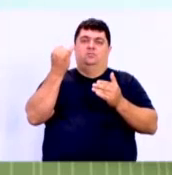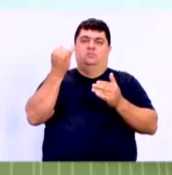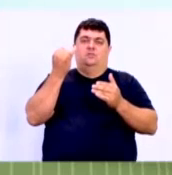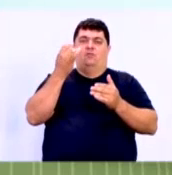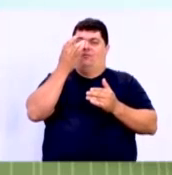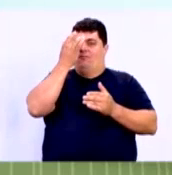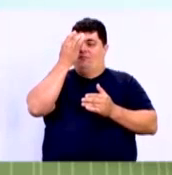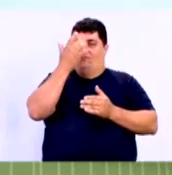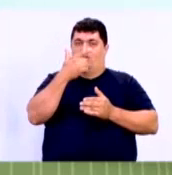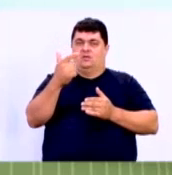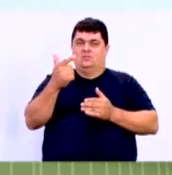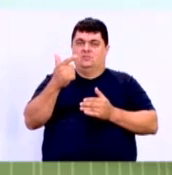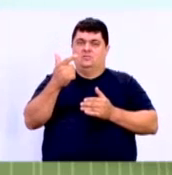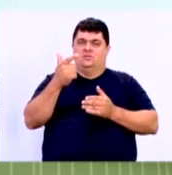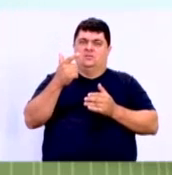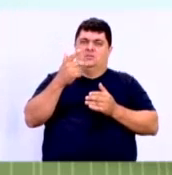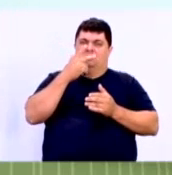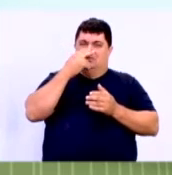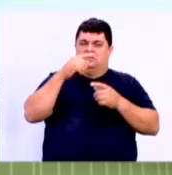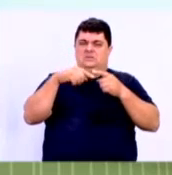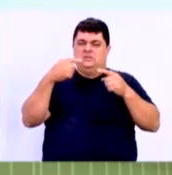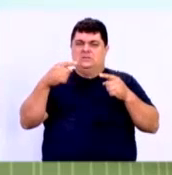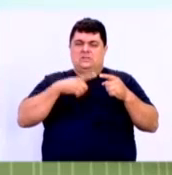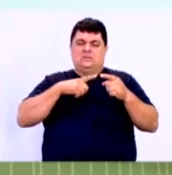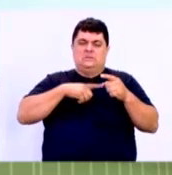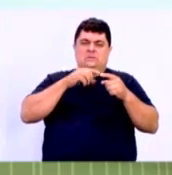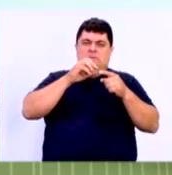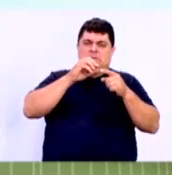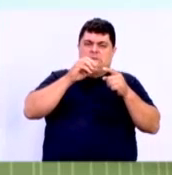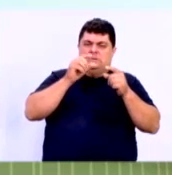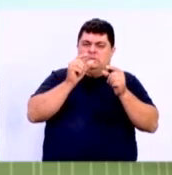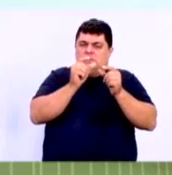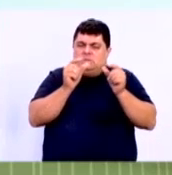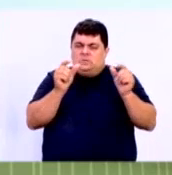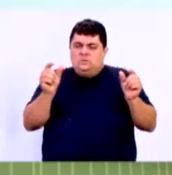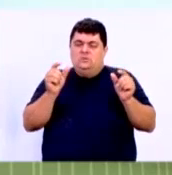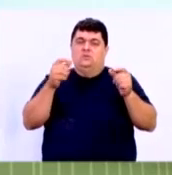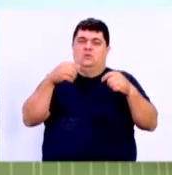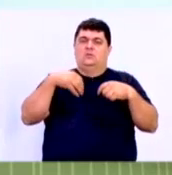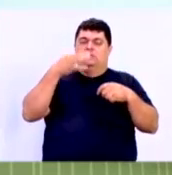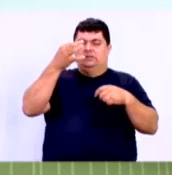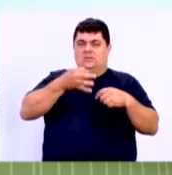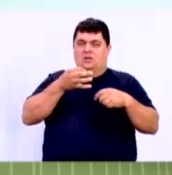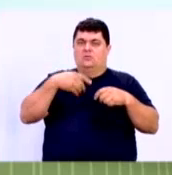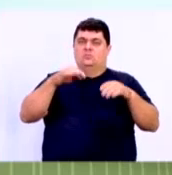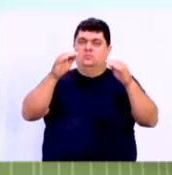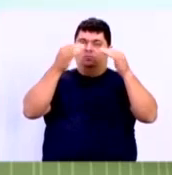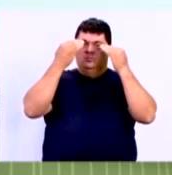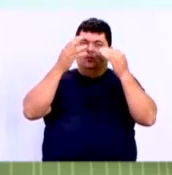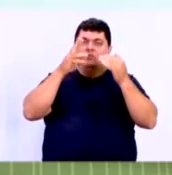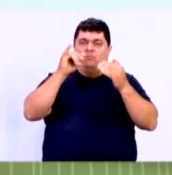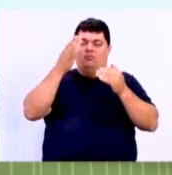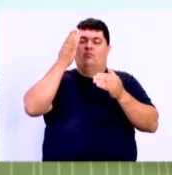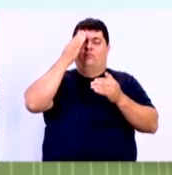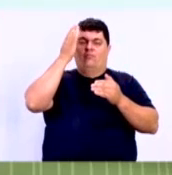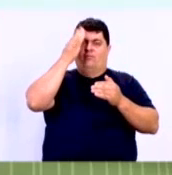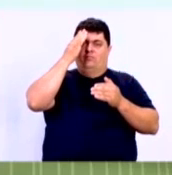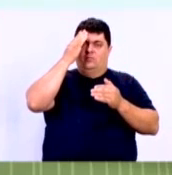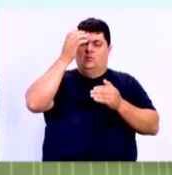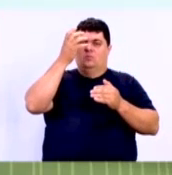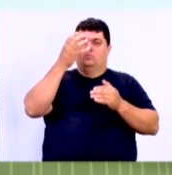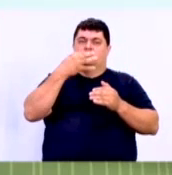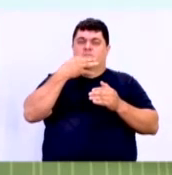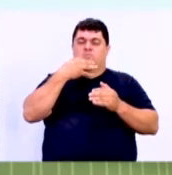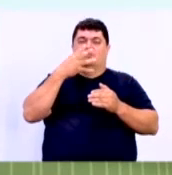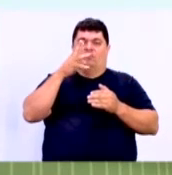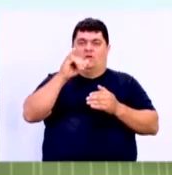é fácil, é um pouquinho enrolado, tem pequenos detalhes, mas eu tenho certeza que se você prestar atenção, você vai sair com conhecimento